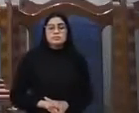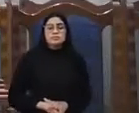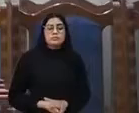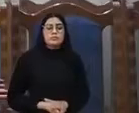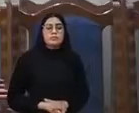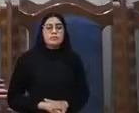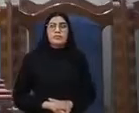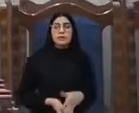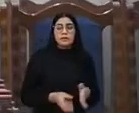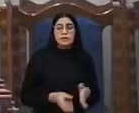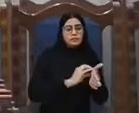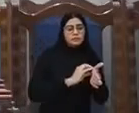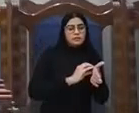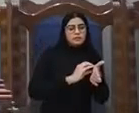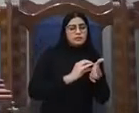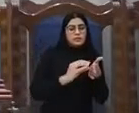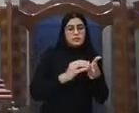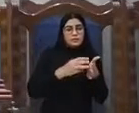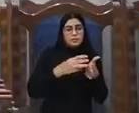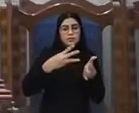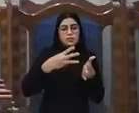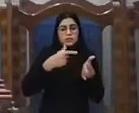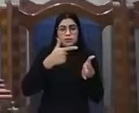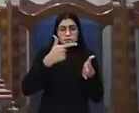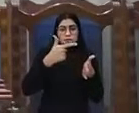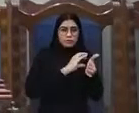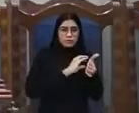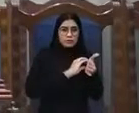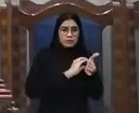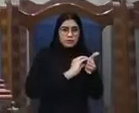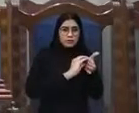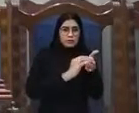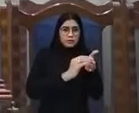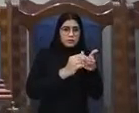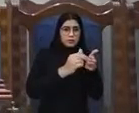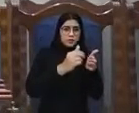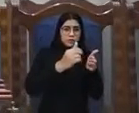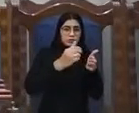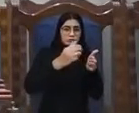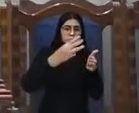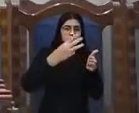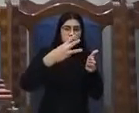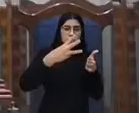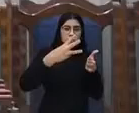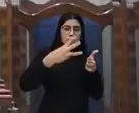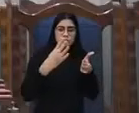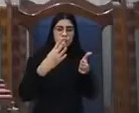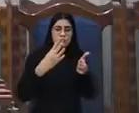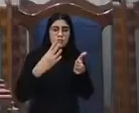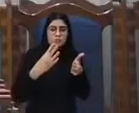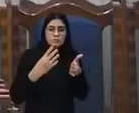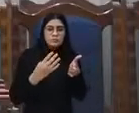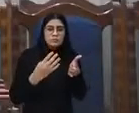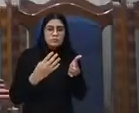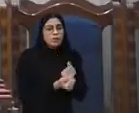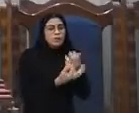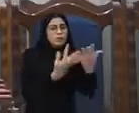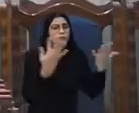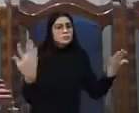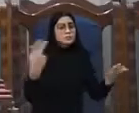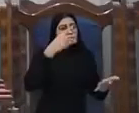versículo 32 a 34, diz que uns que estavam ali ouviram sobre a ressurreição, diz